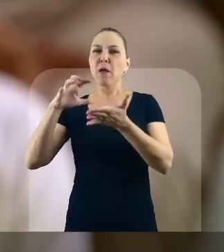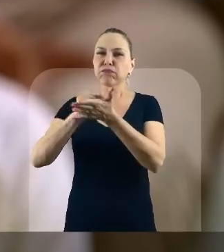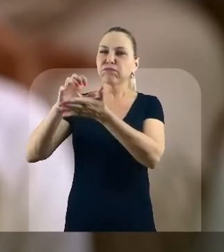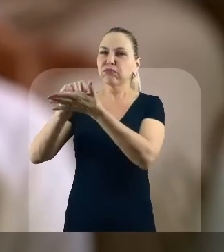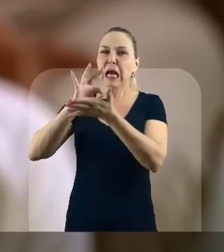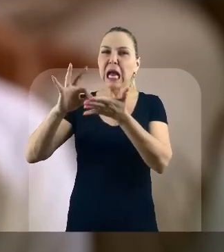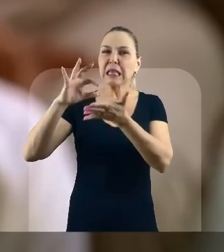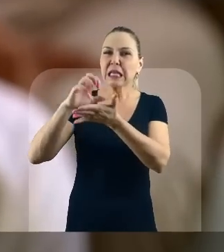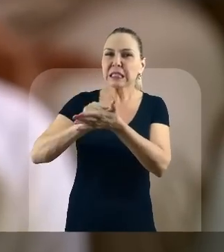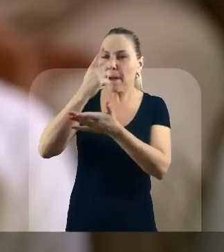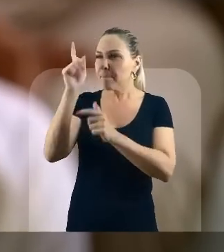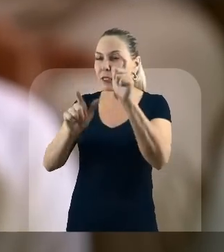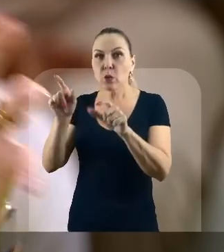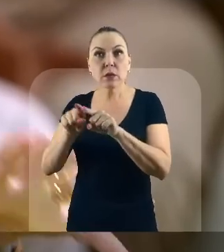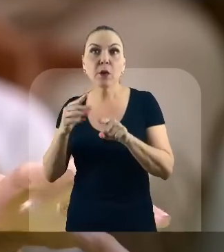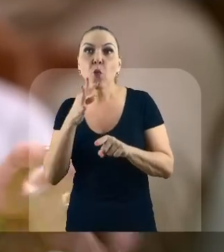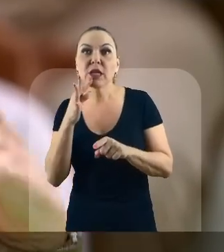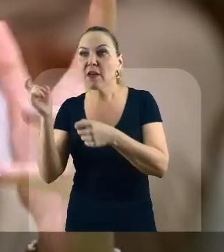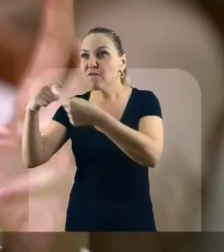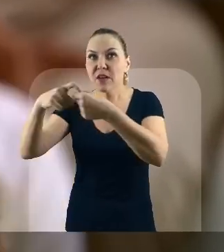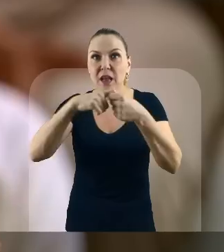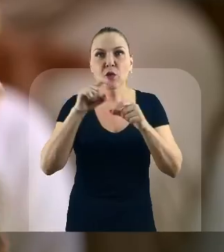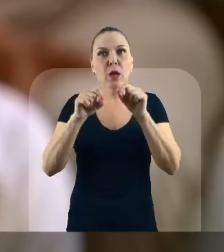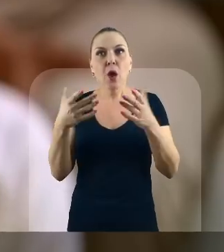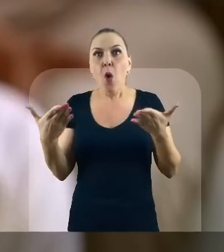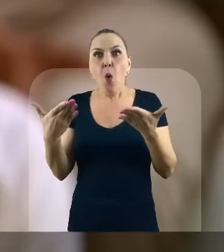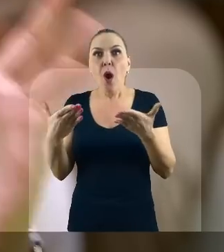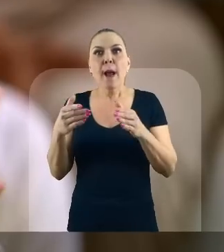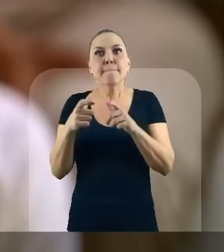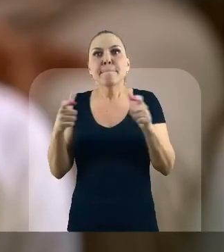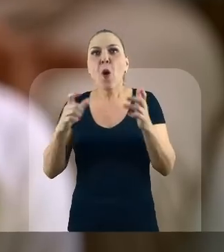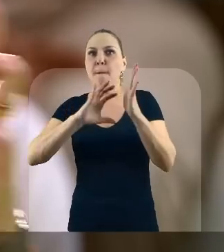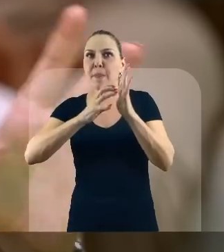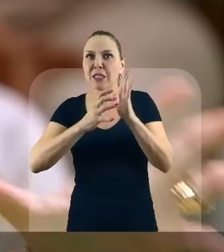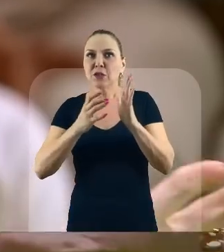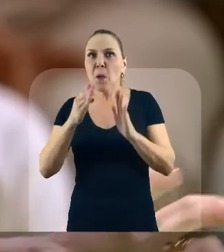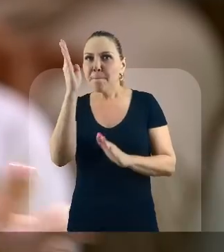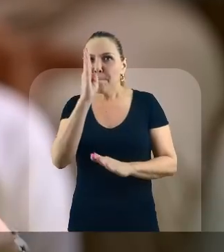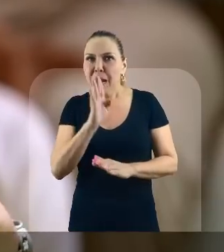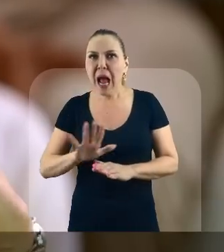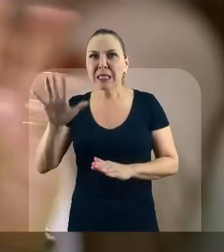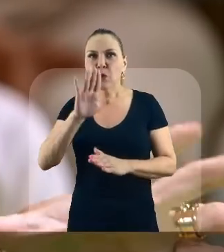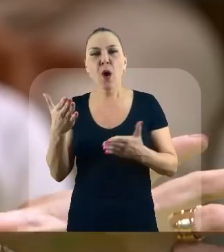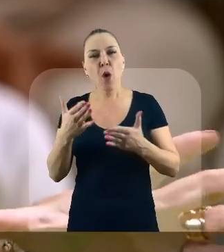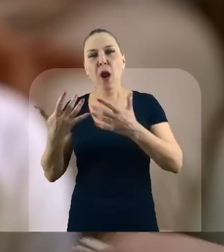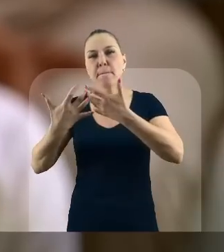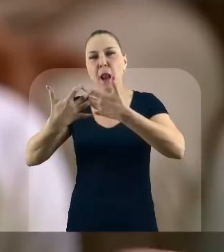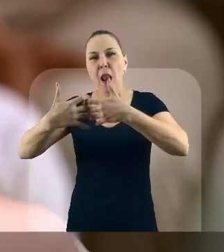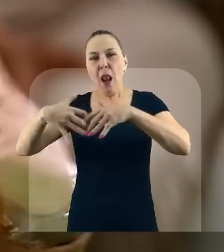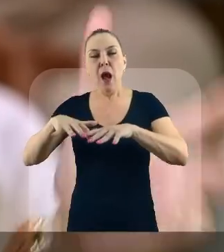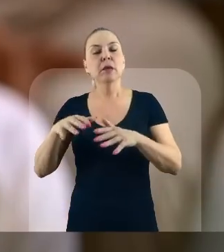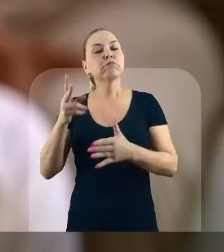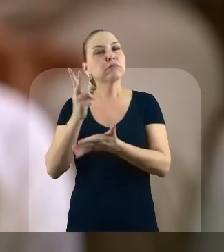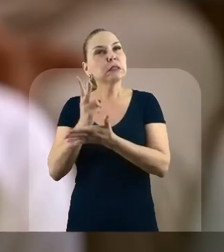para conhecer quem são os filiados. E esses partidos, por exemplo, o maior partido do Brasil em articulação, um partido que está sempre no poder, é